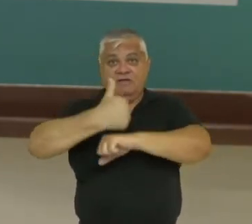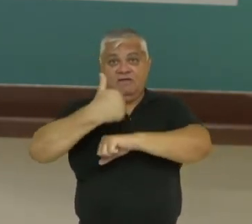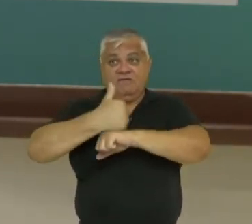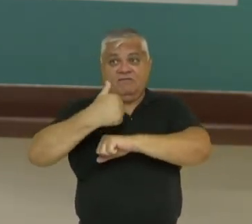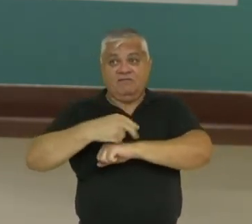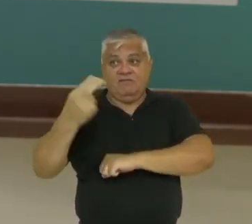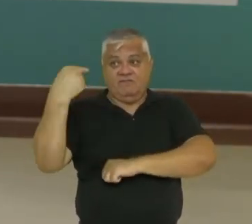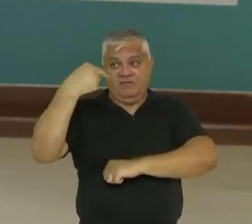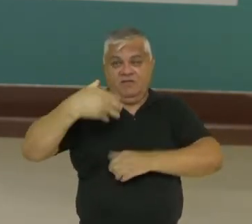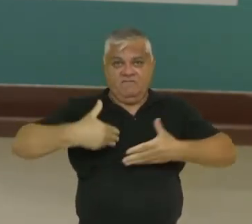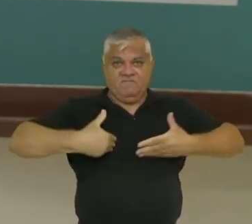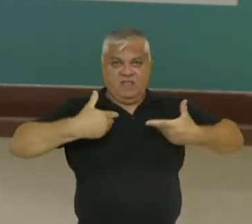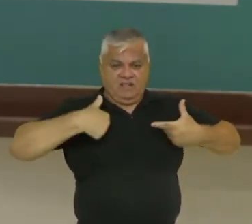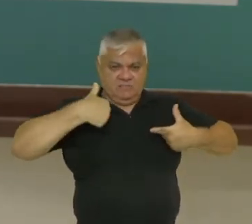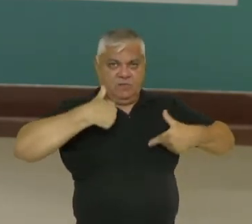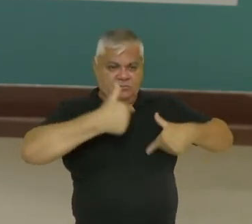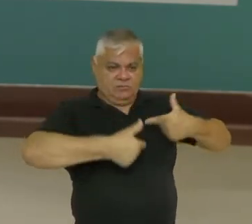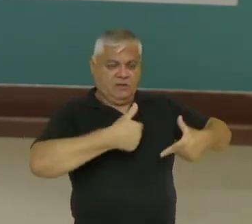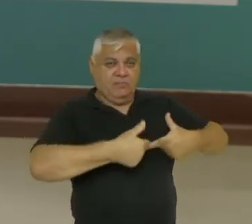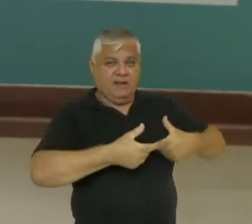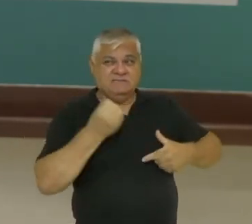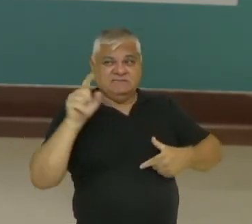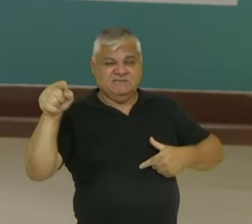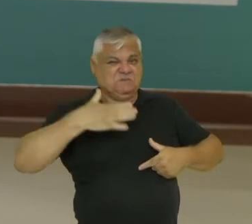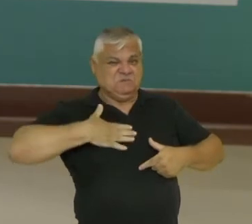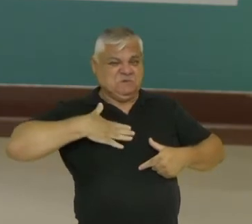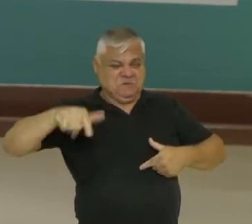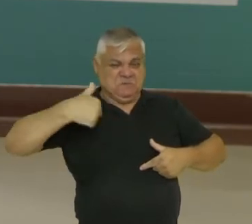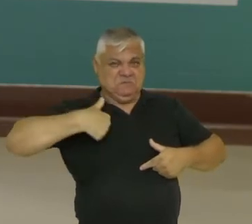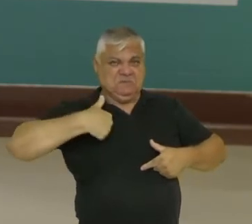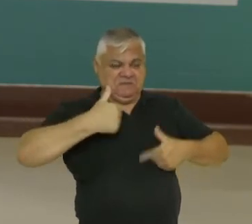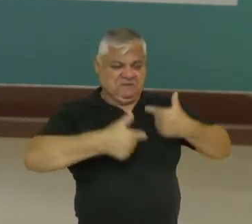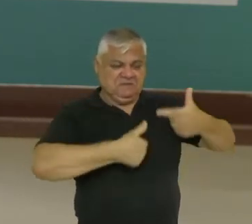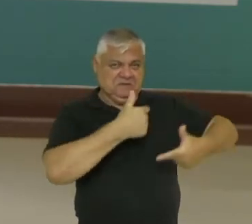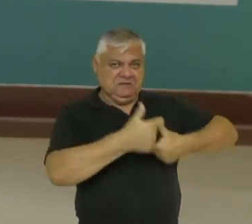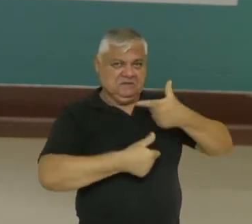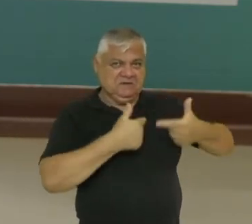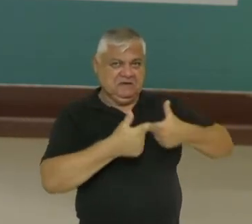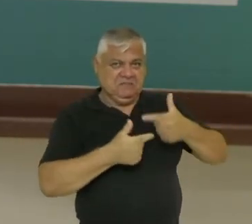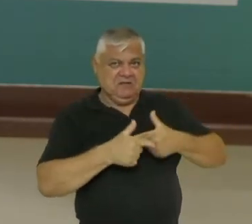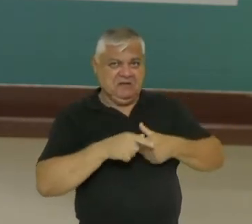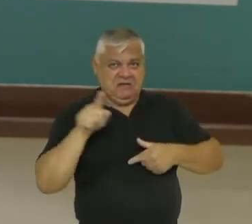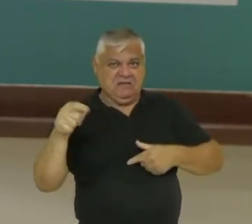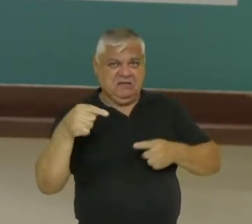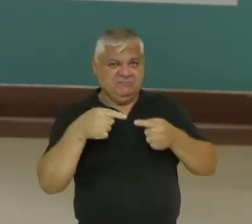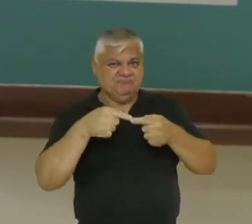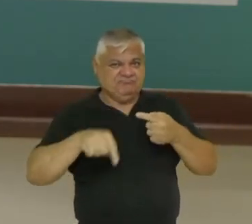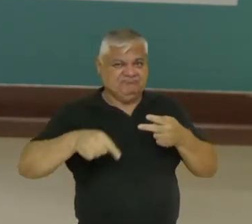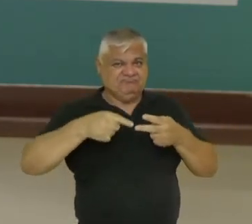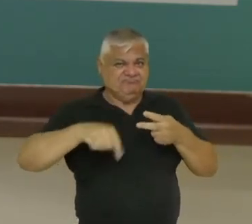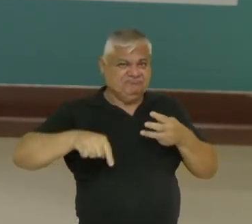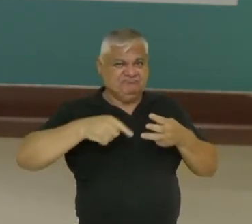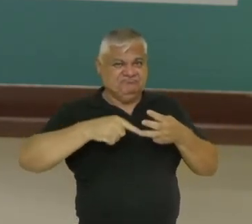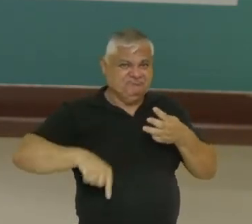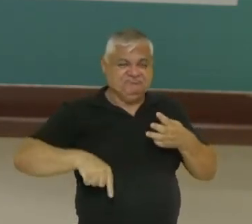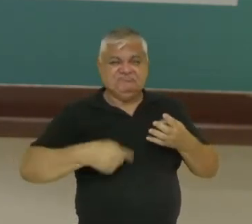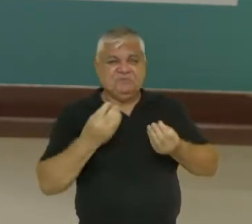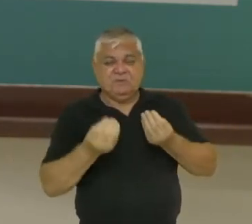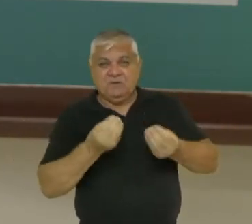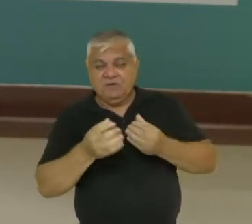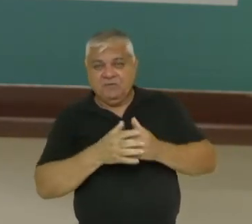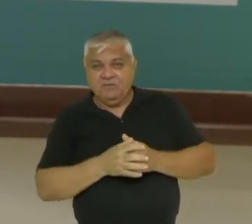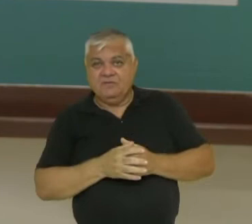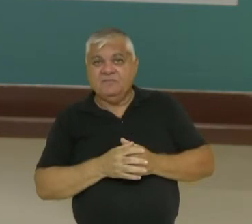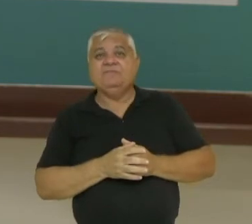segunda questão. Tenho medo de pedir aumento de salário. Opa, aqui é uma questão um pouquinho mais complexa.